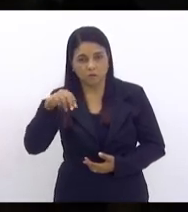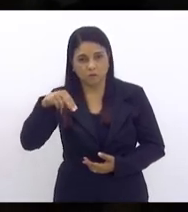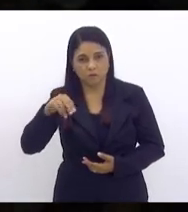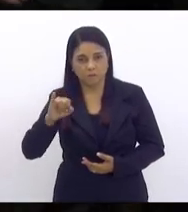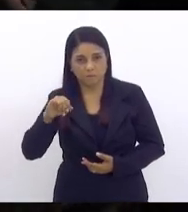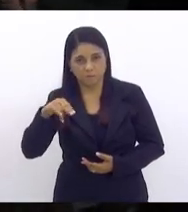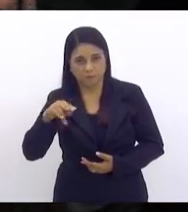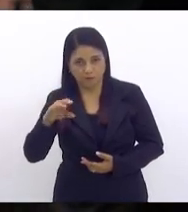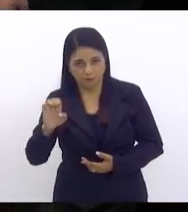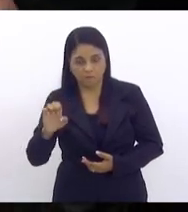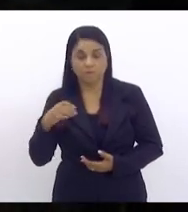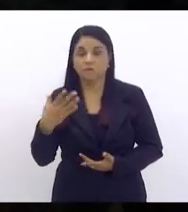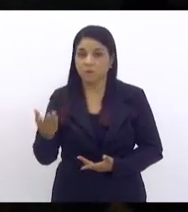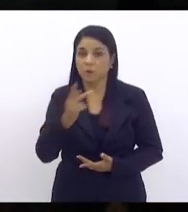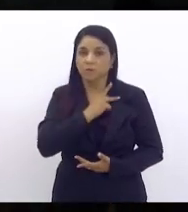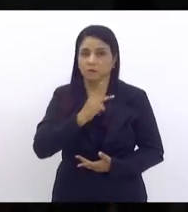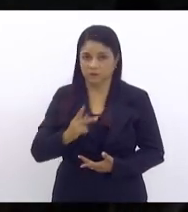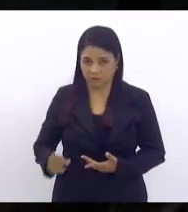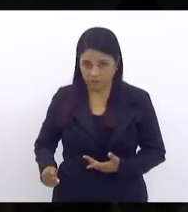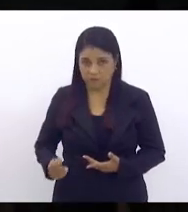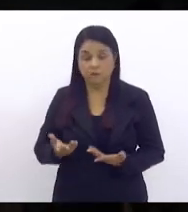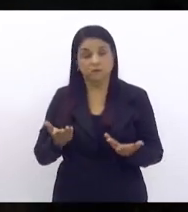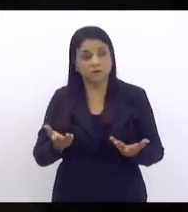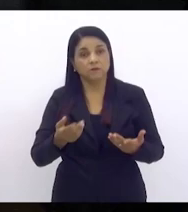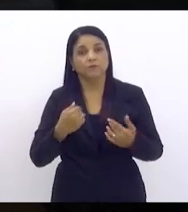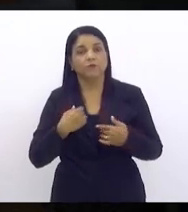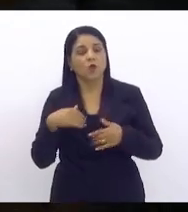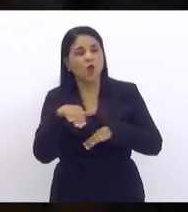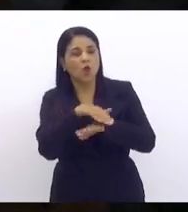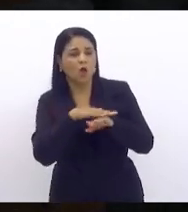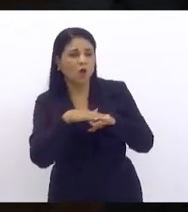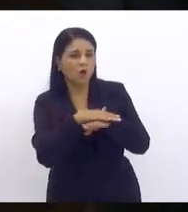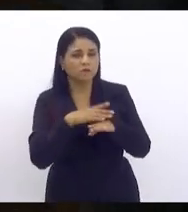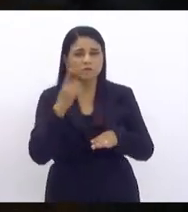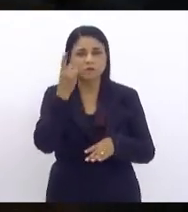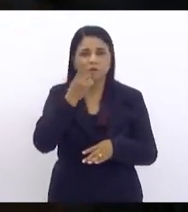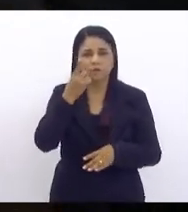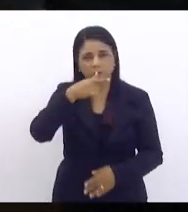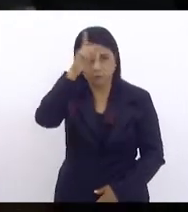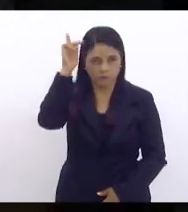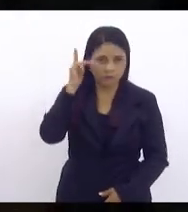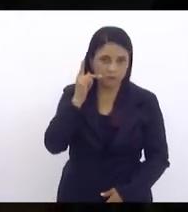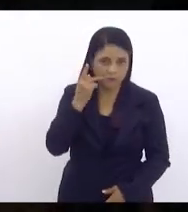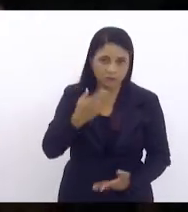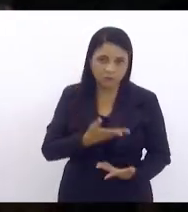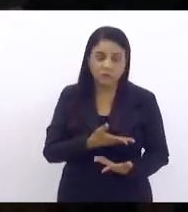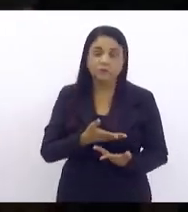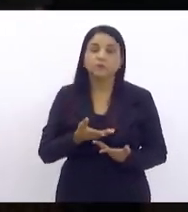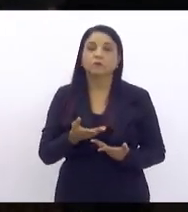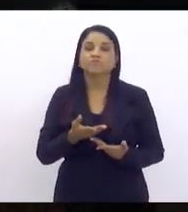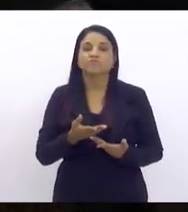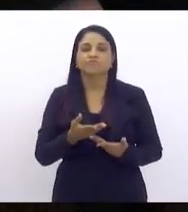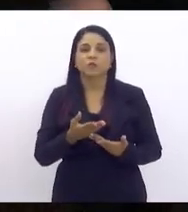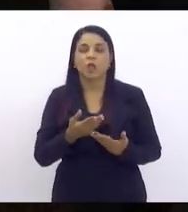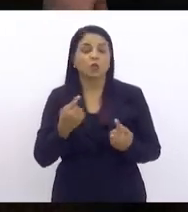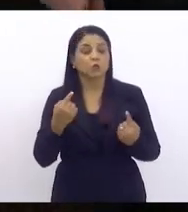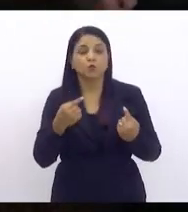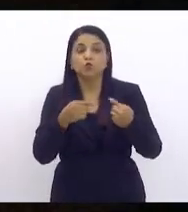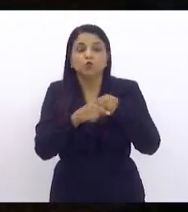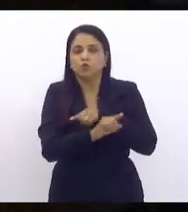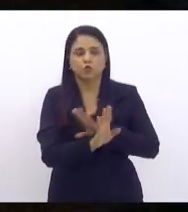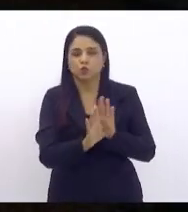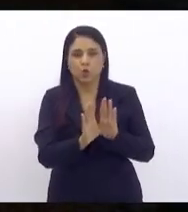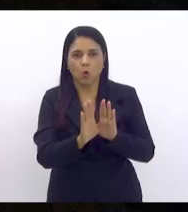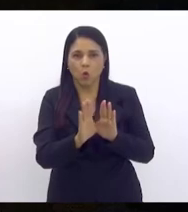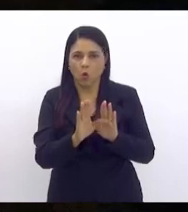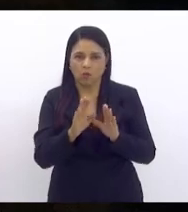Senhor presidente, eu estava comentando aqui com o deputado Luiz Paulo que ele não discorda do voto do